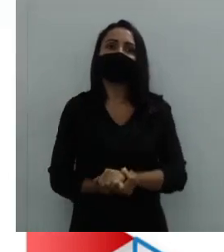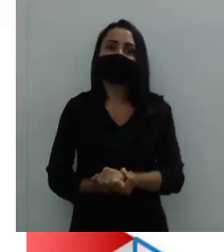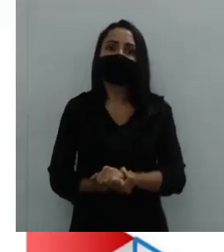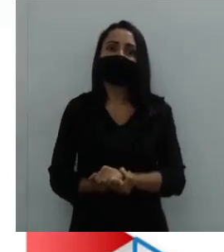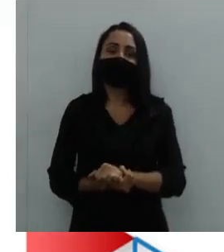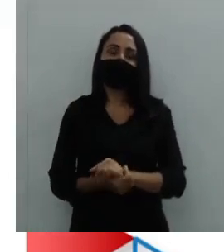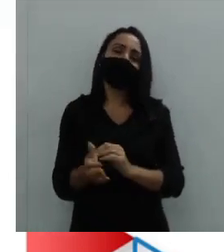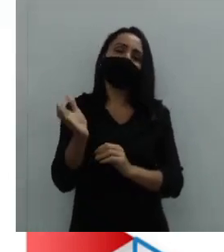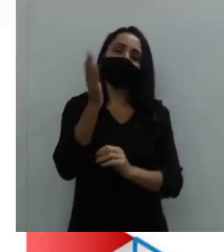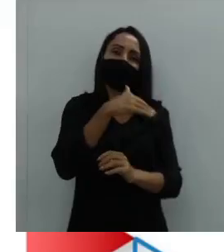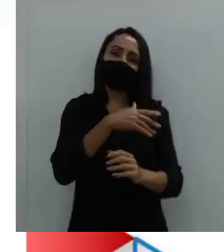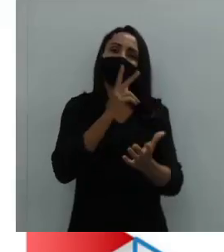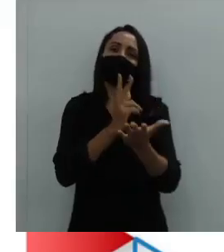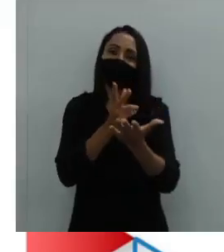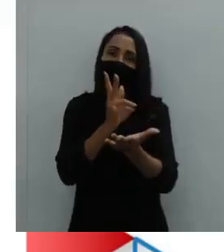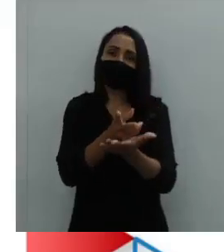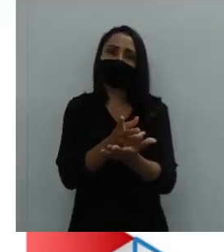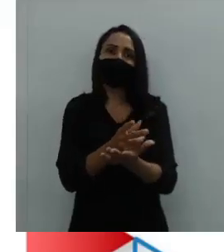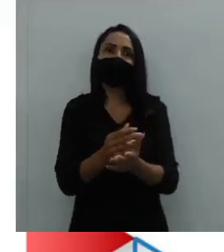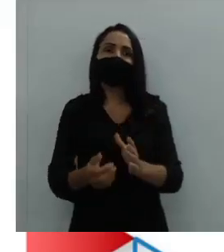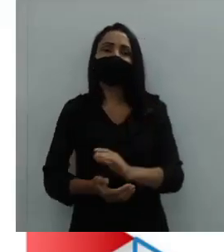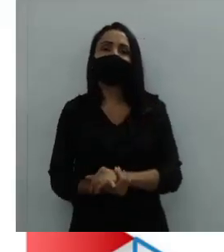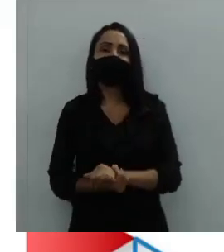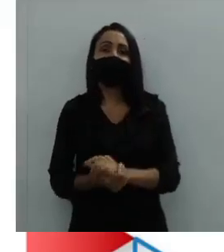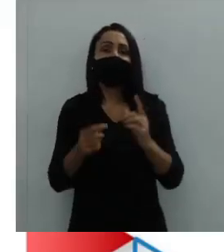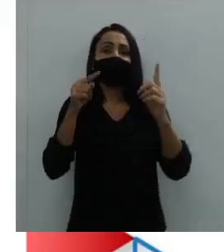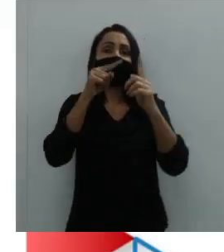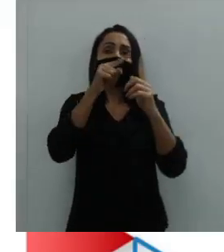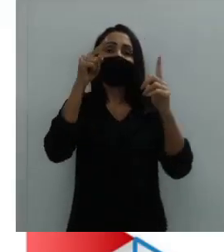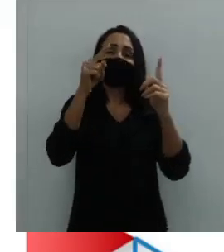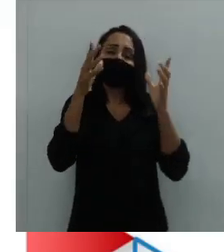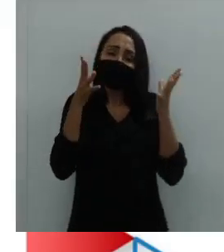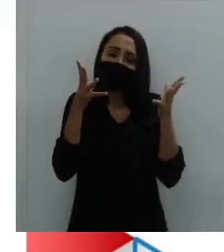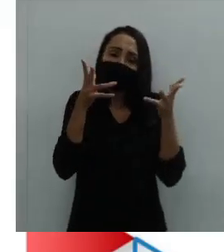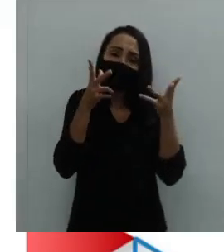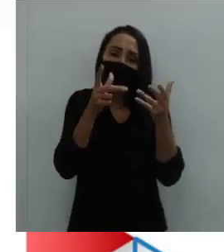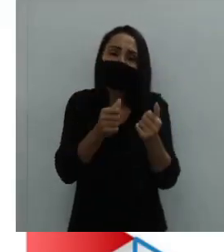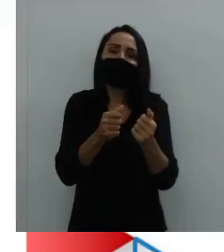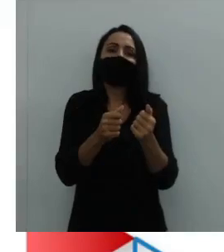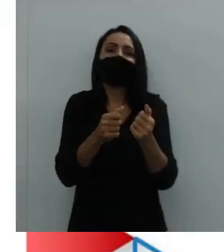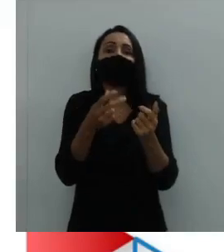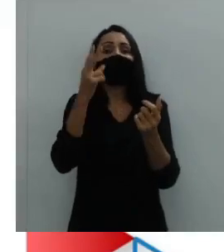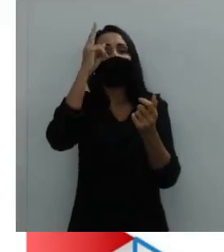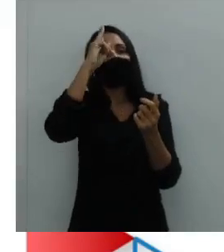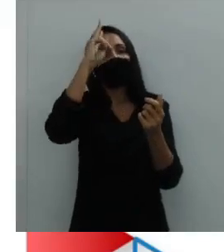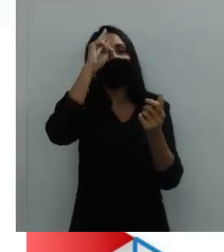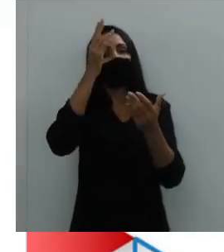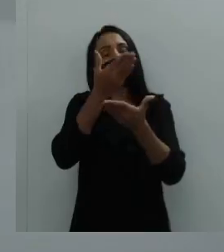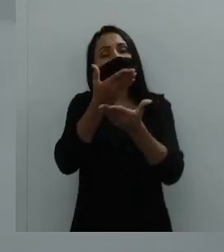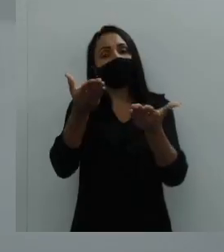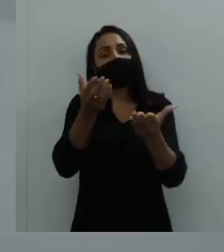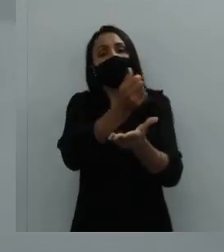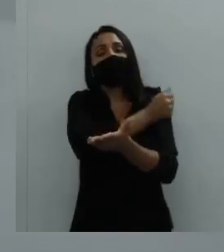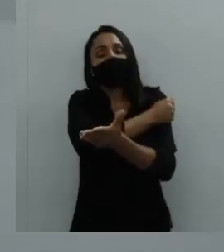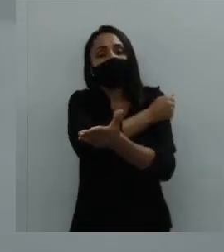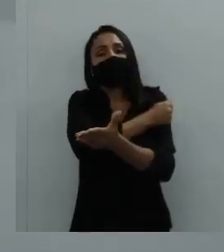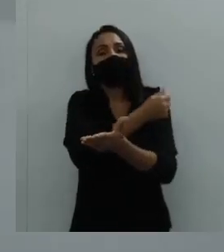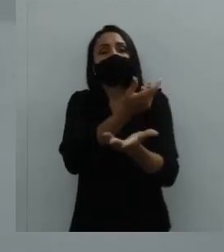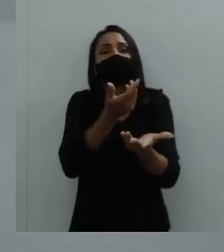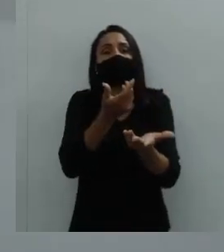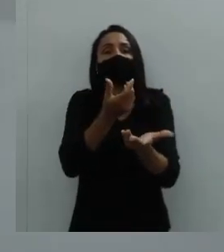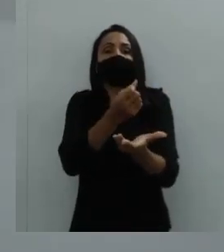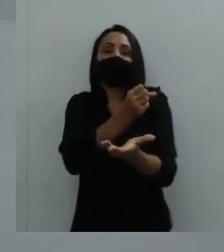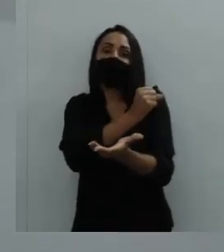vamos prosseguir. Na tela trago para vocês o objetivo geral, lembrando que vocês, estudantes do 8º